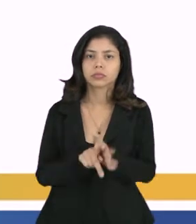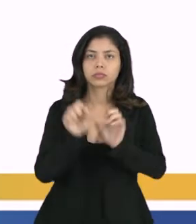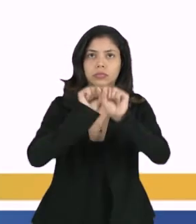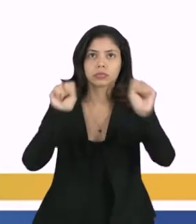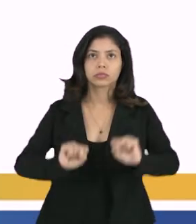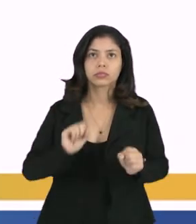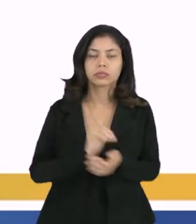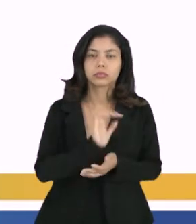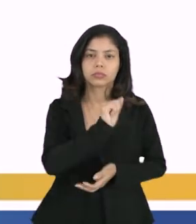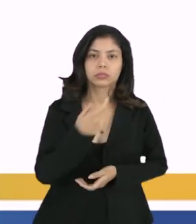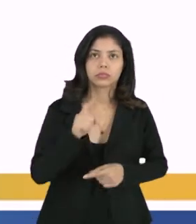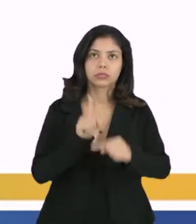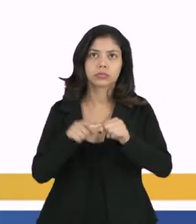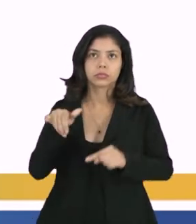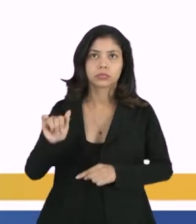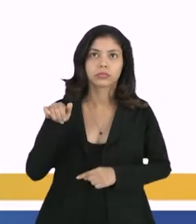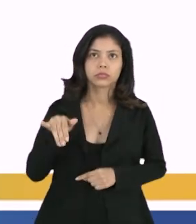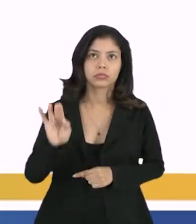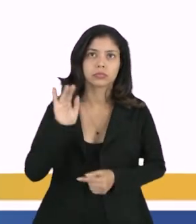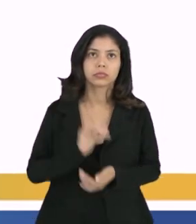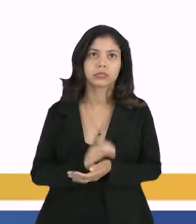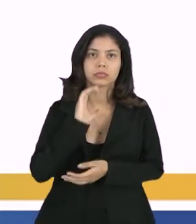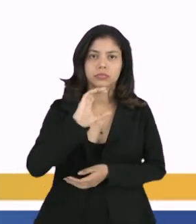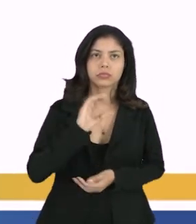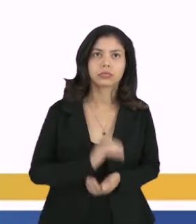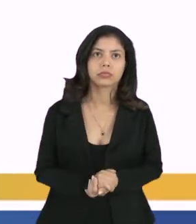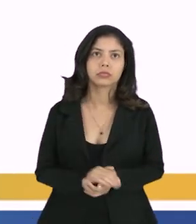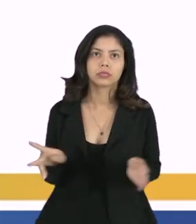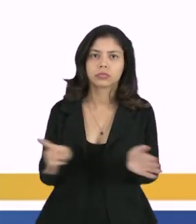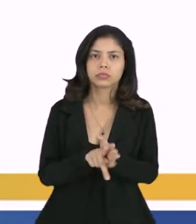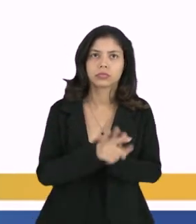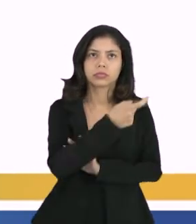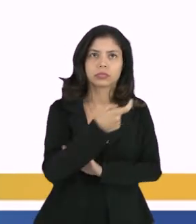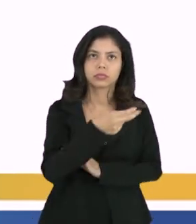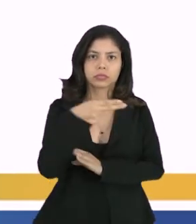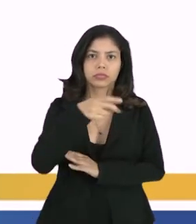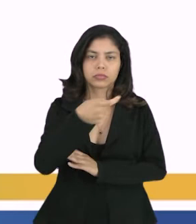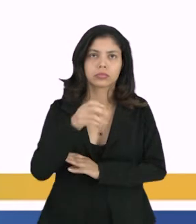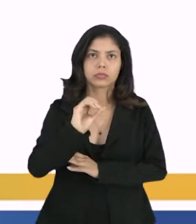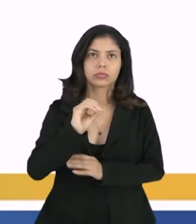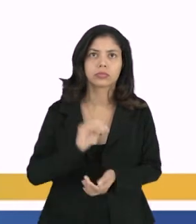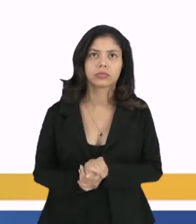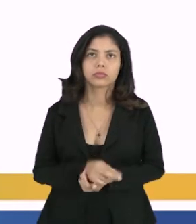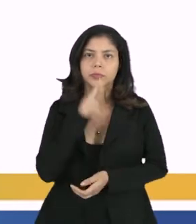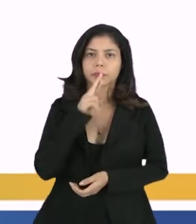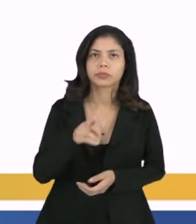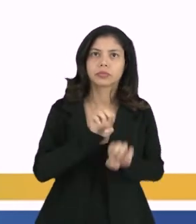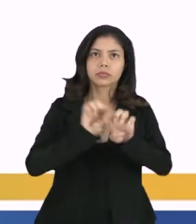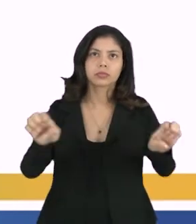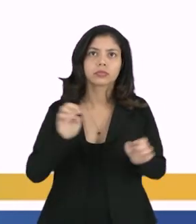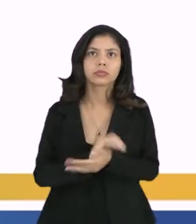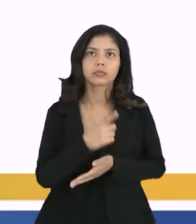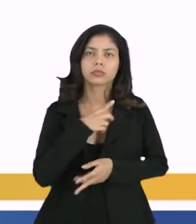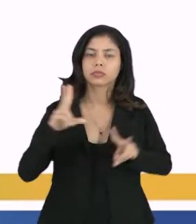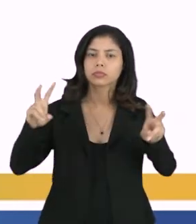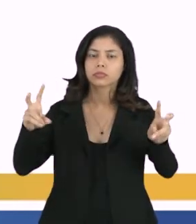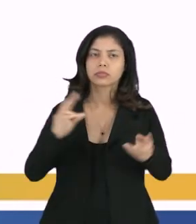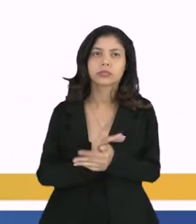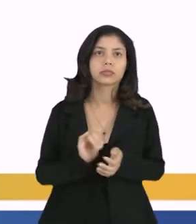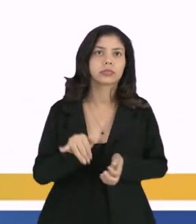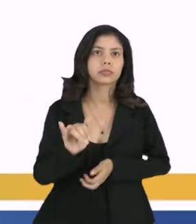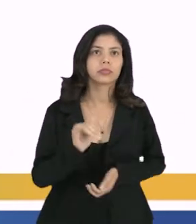do sistema ax mais by igual a c, bastando tomar x igual a x0 e resolver a equação em termos de